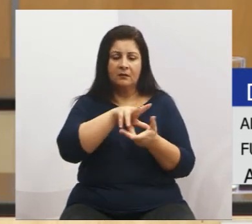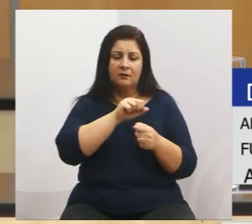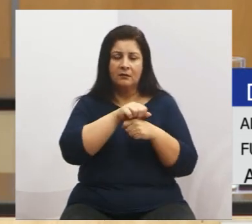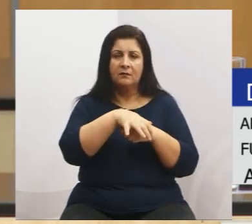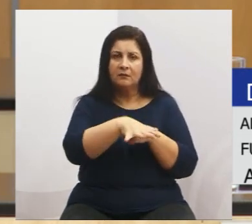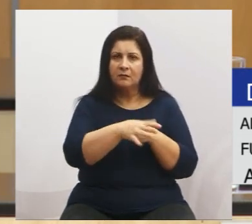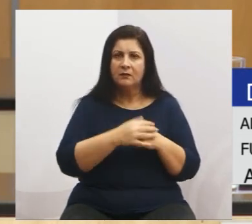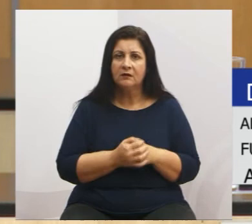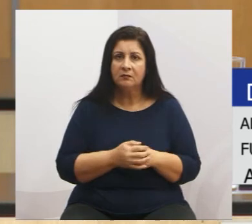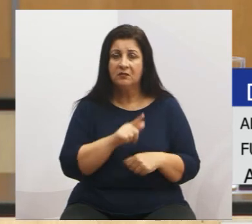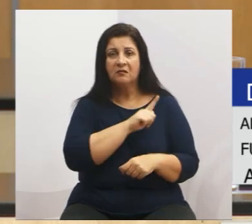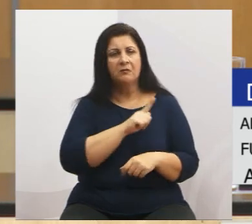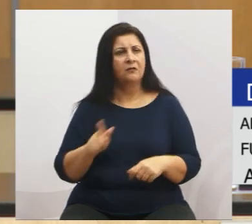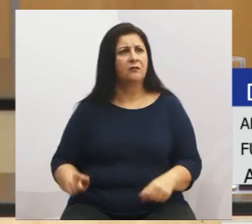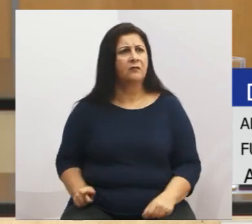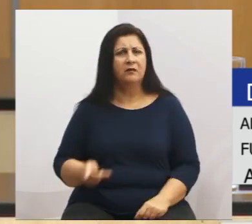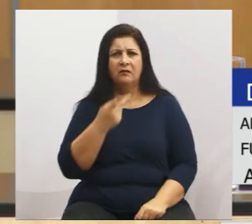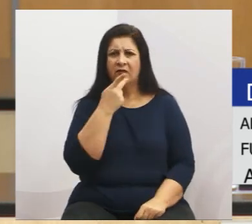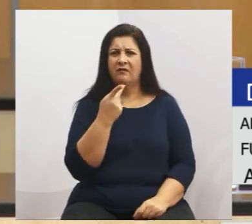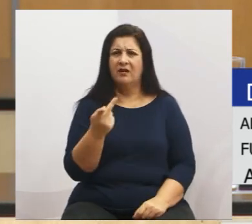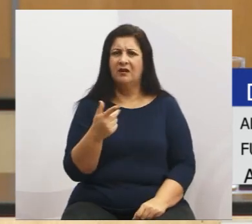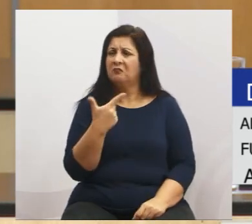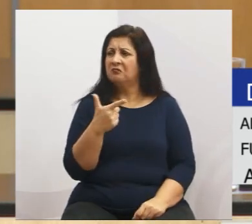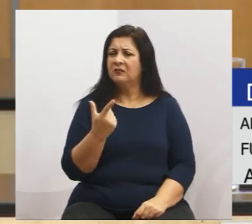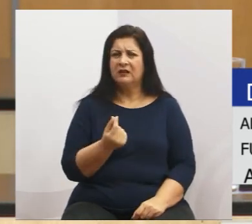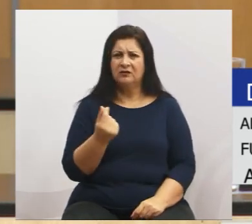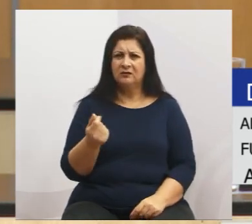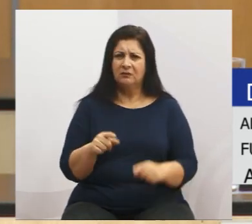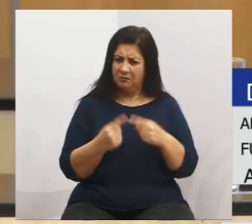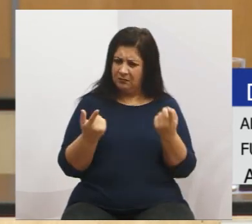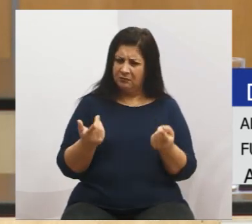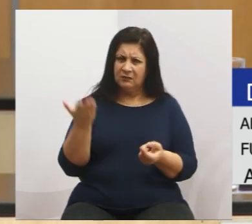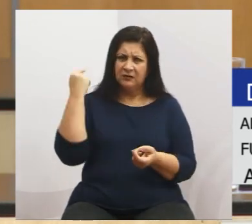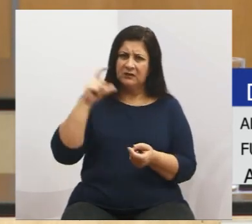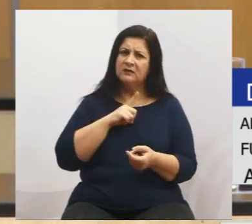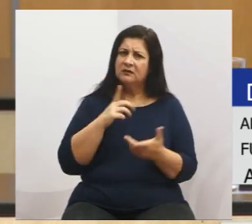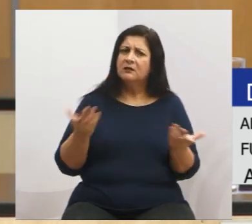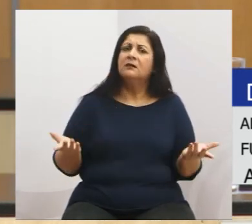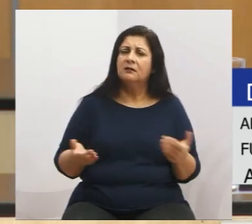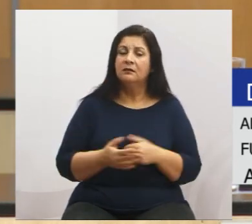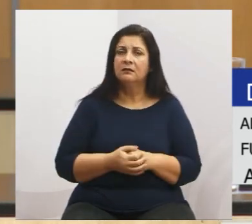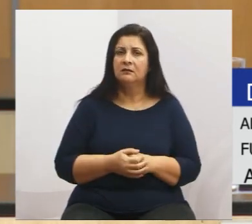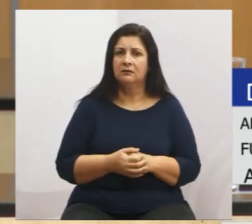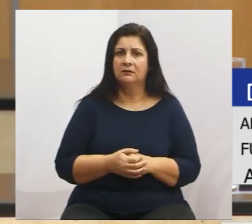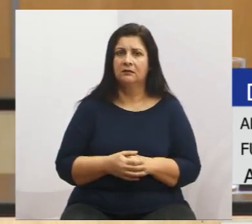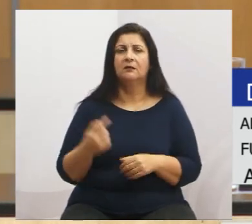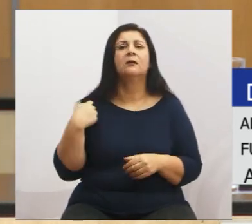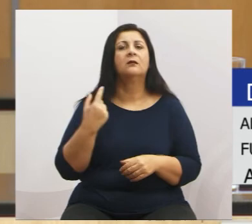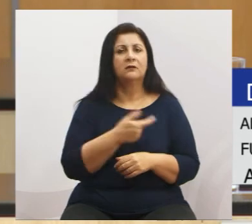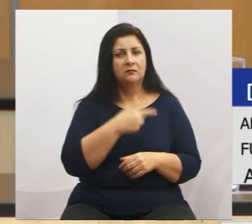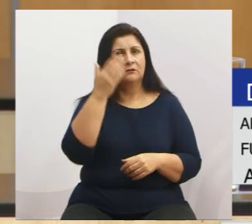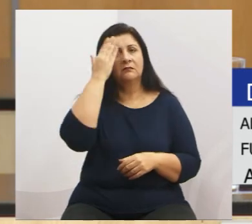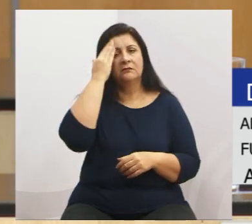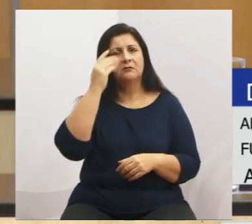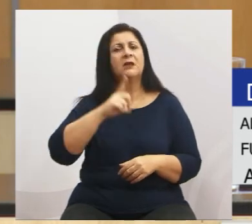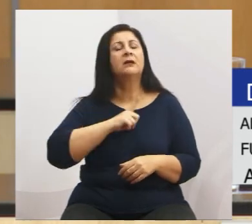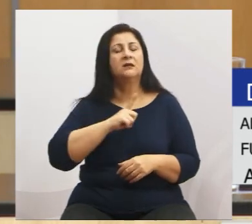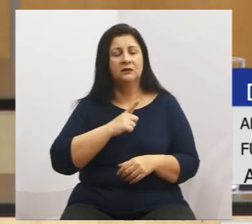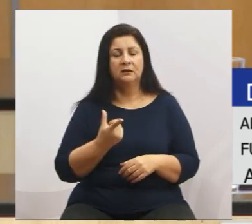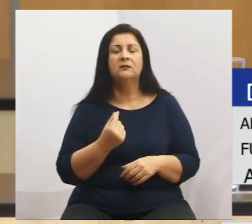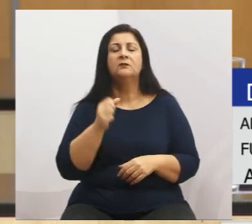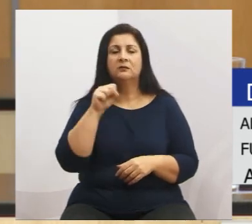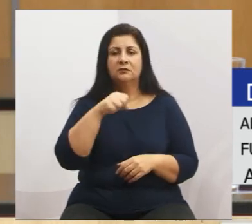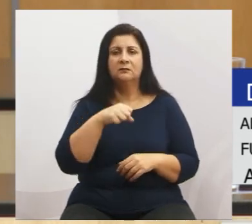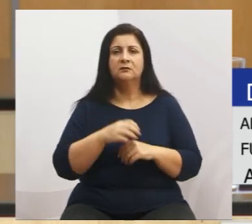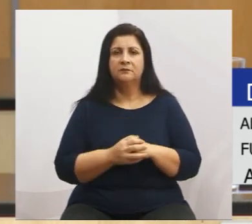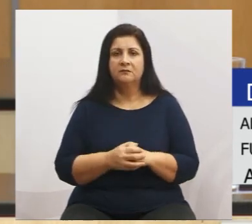governo federal ia estar dizendo que não tinha dinheiro, e esse dinheiro que saiu. Então, acho que é nesse sentido, a gente sabe que tem muito dinheiro, sim,